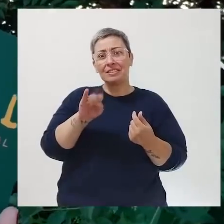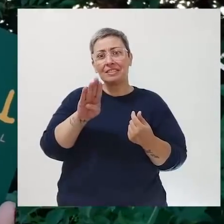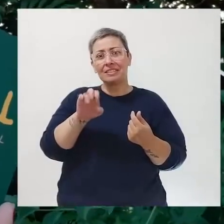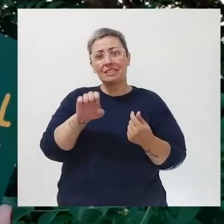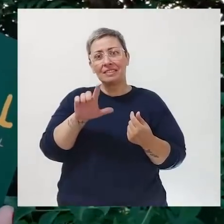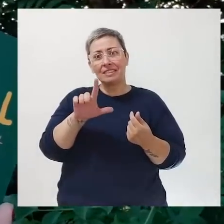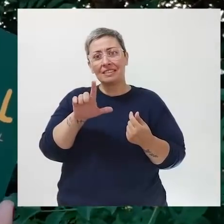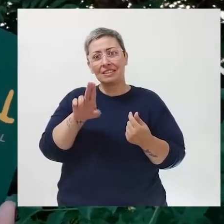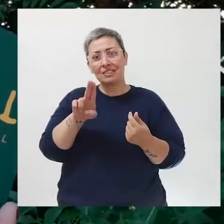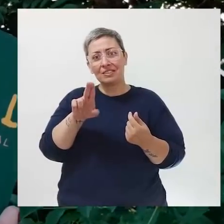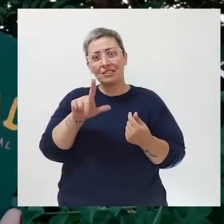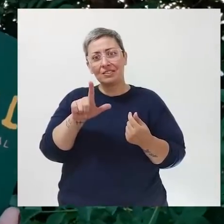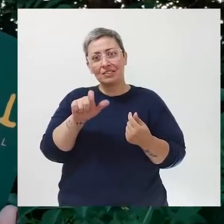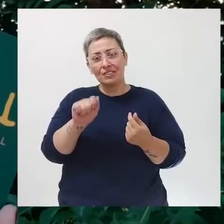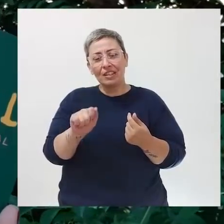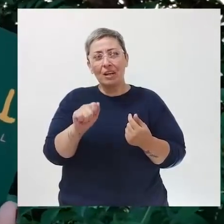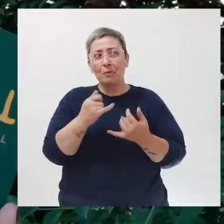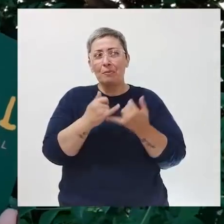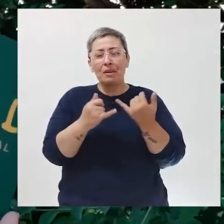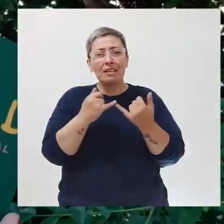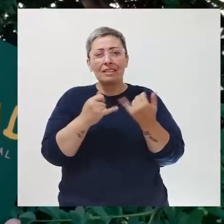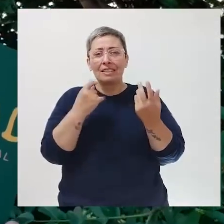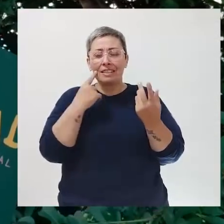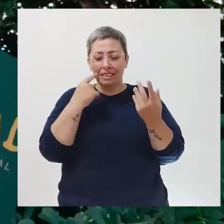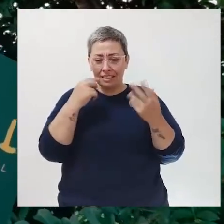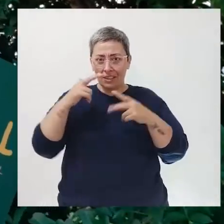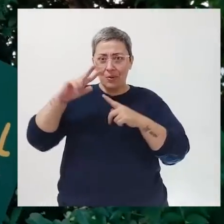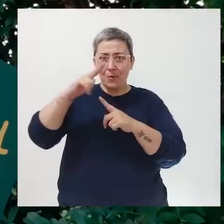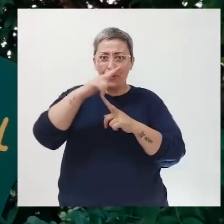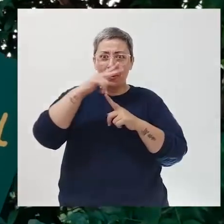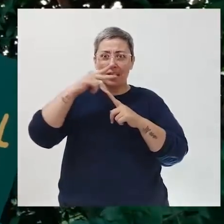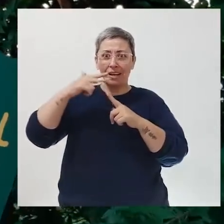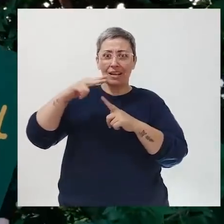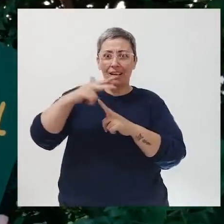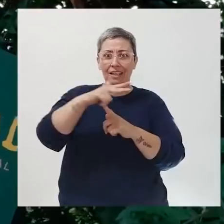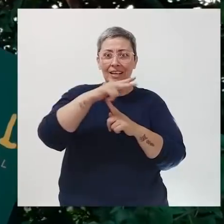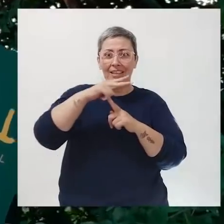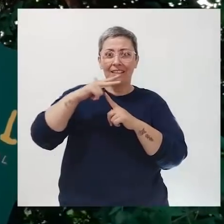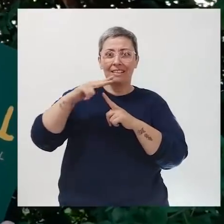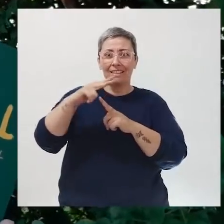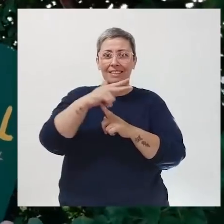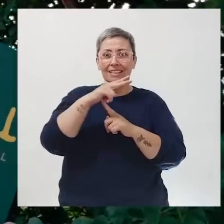libélula, com gosto de asas.